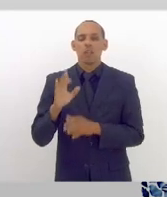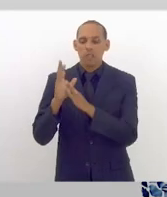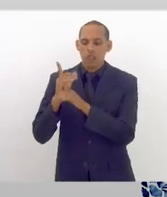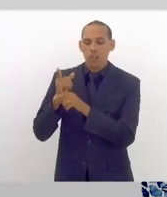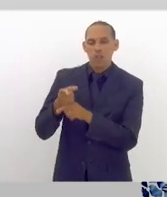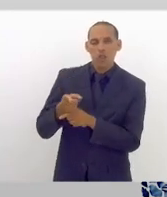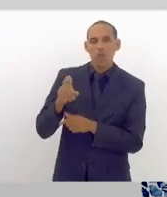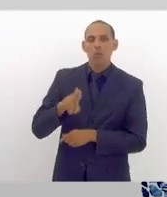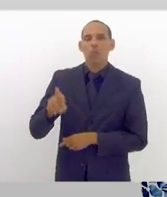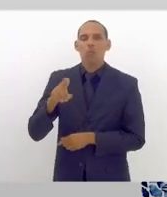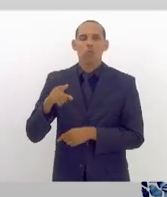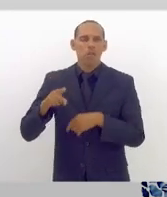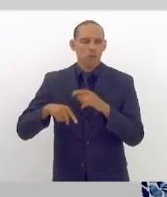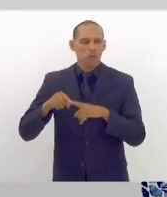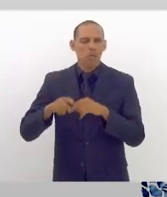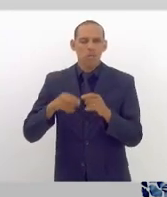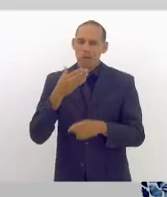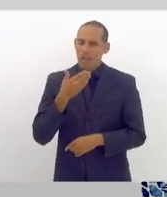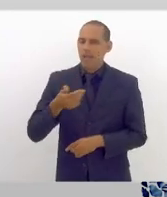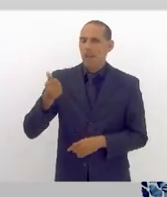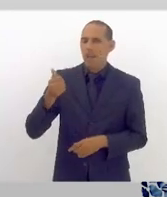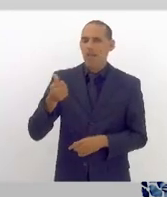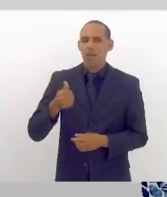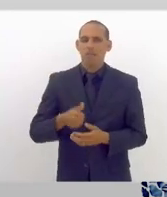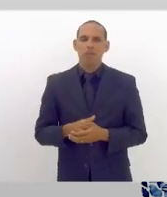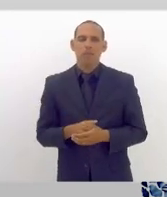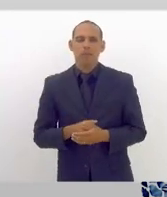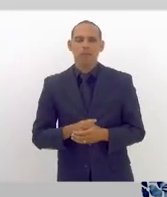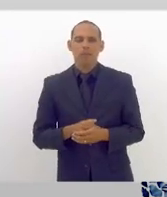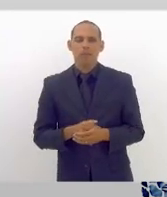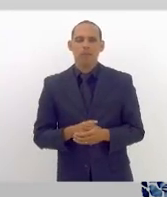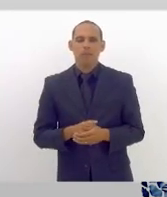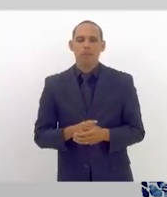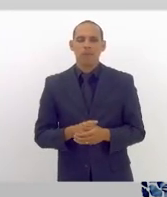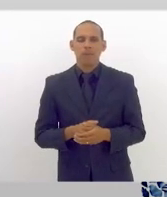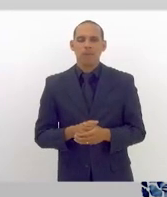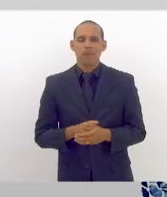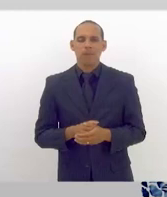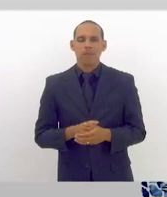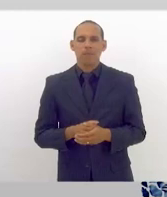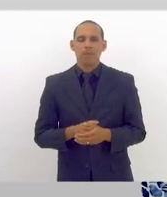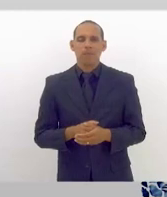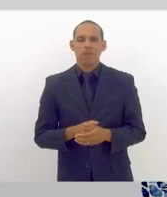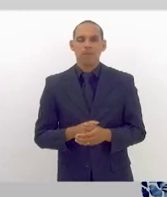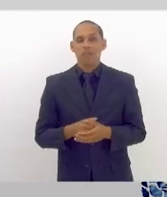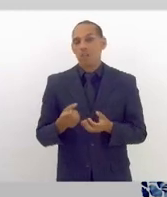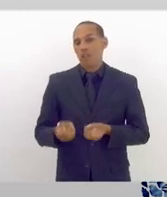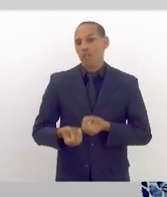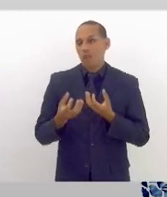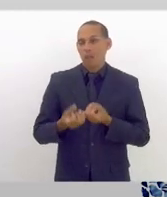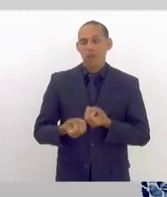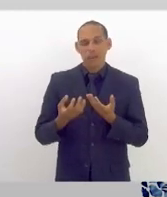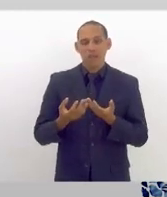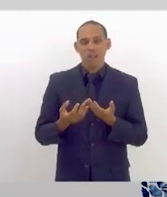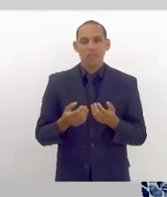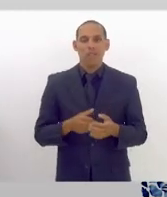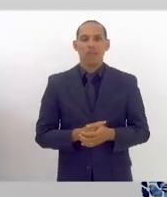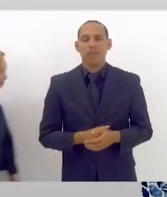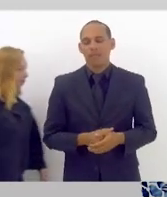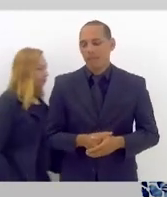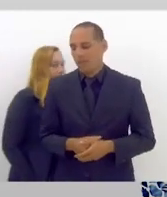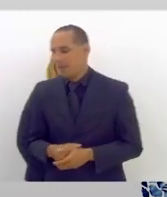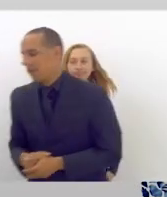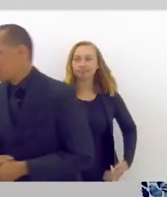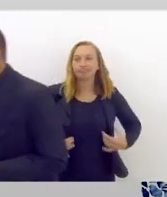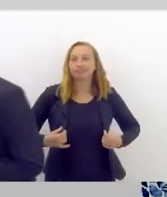utiliza o produto mais facilmente com esse detalhamento pode ir adiante e as informações estruturais da Matriz de um produto